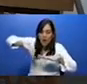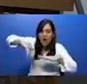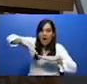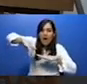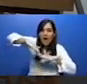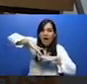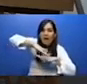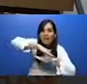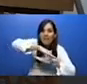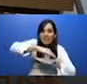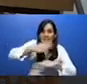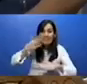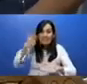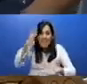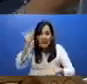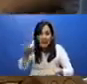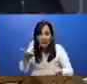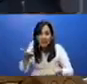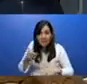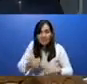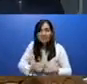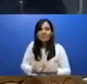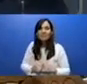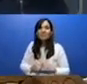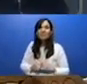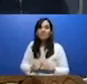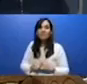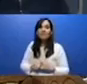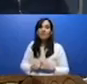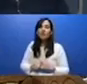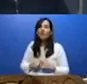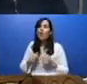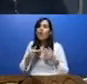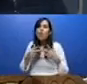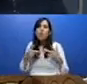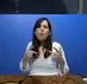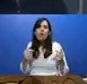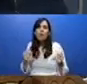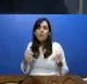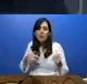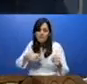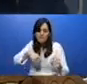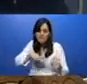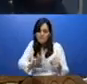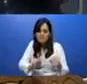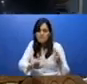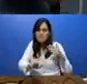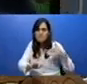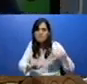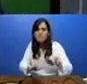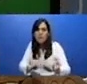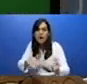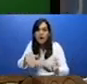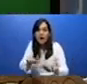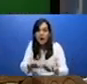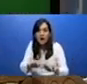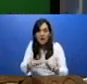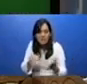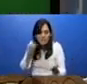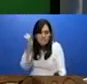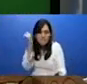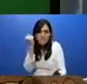são fósseis, crianças? Olha, são restos, tá? De impressões deixadas, né,